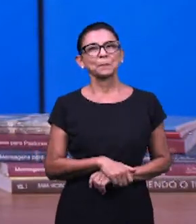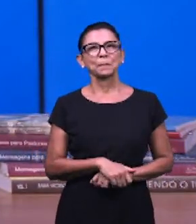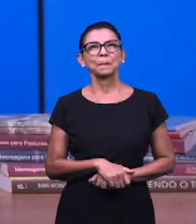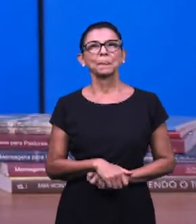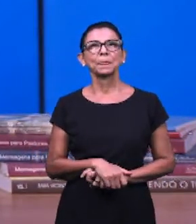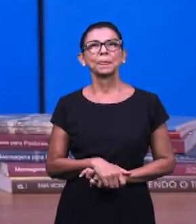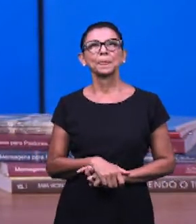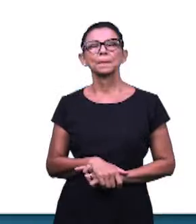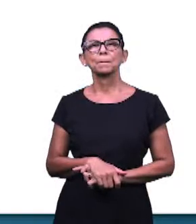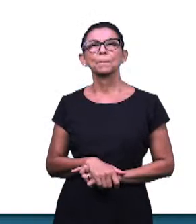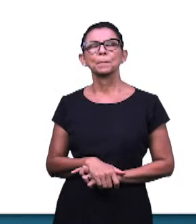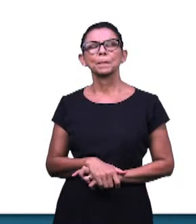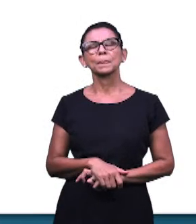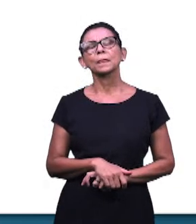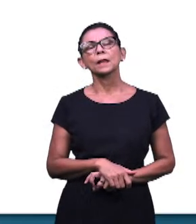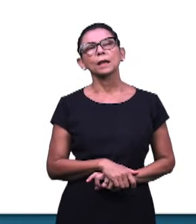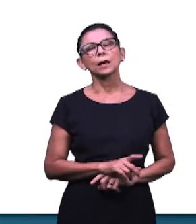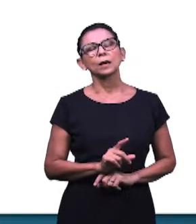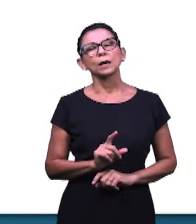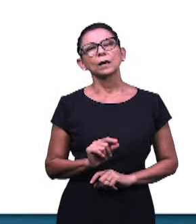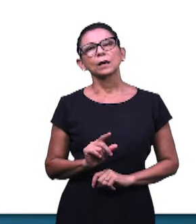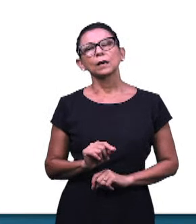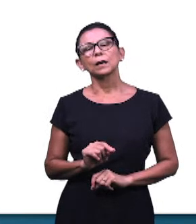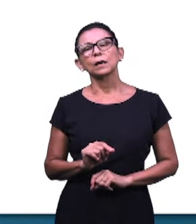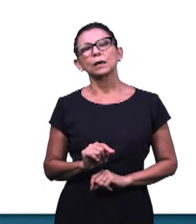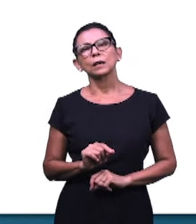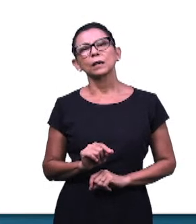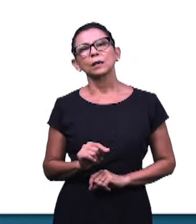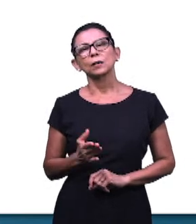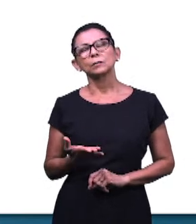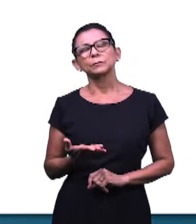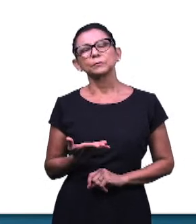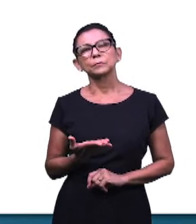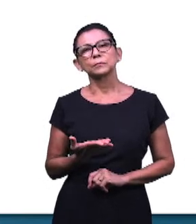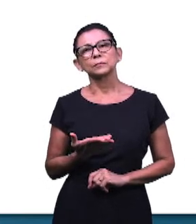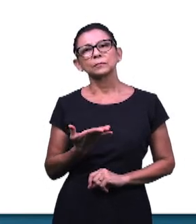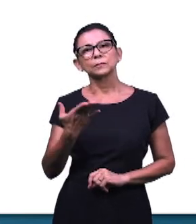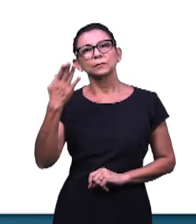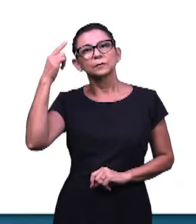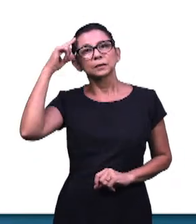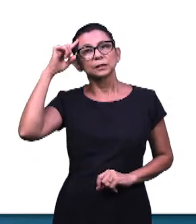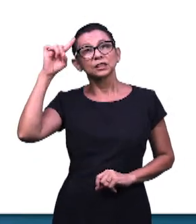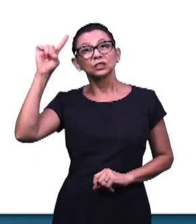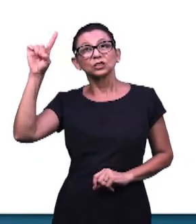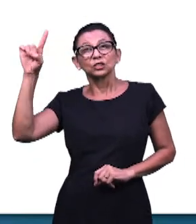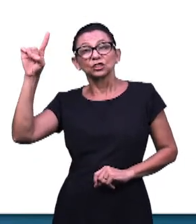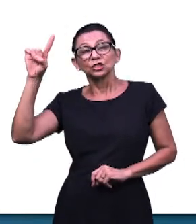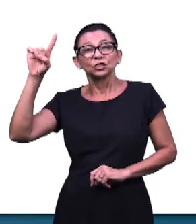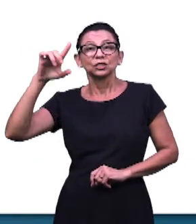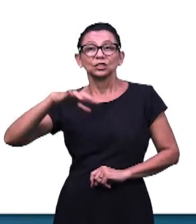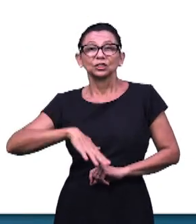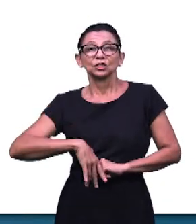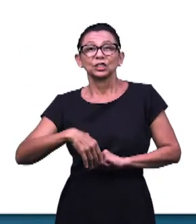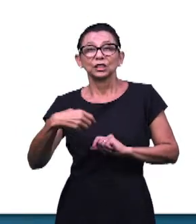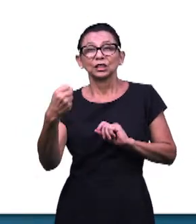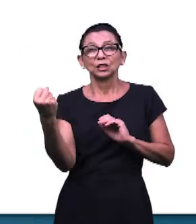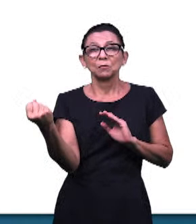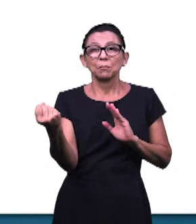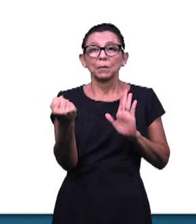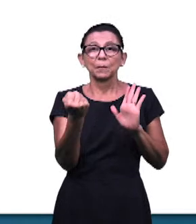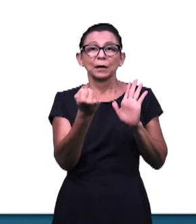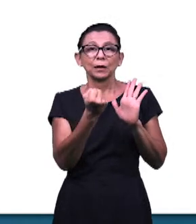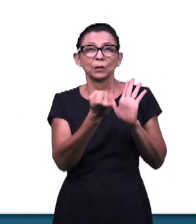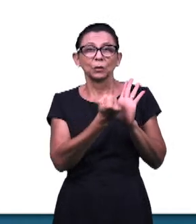diz assim: que nome você daria a esse dia histórico, considerando